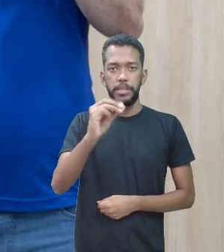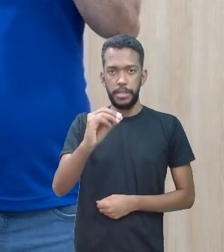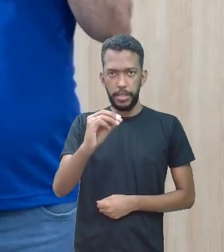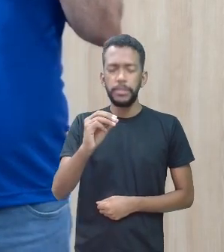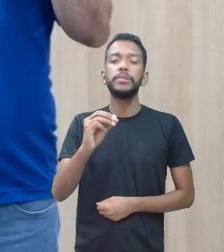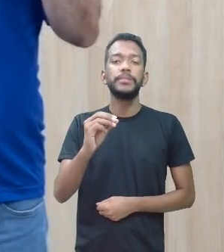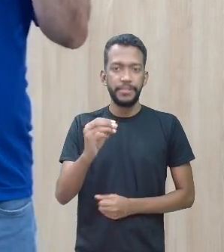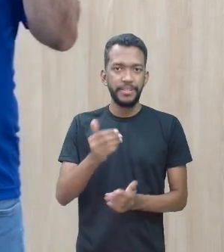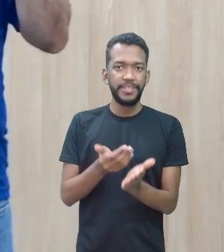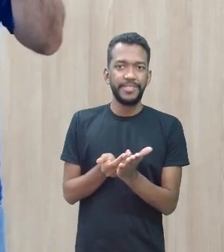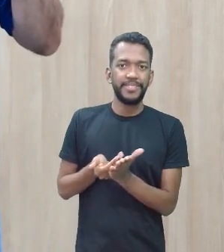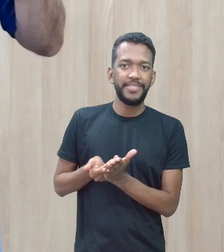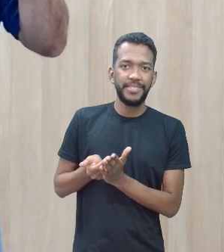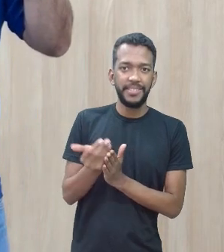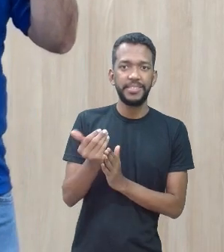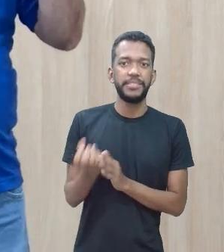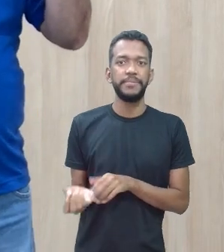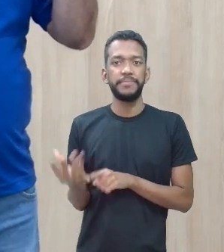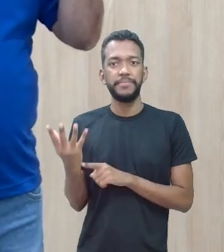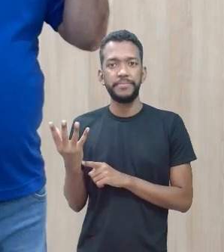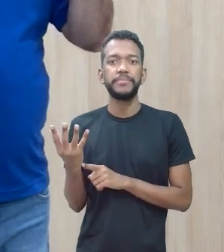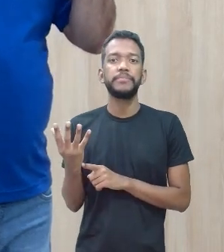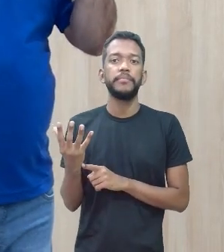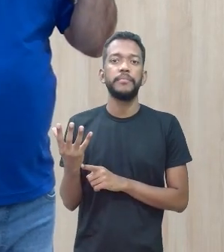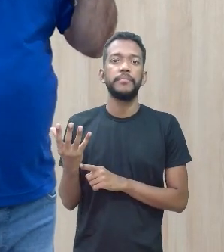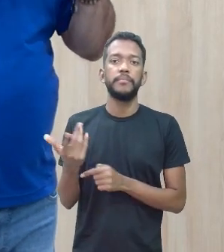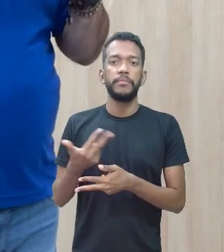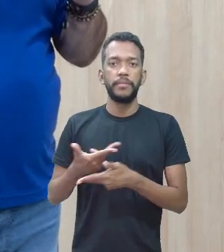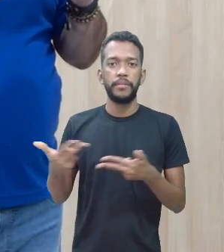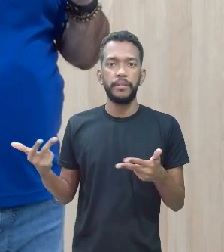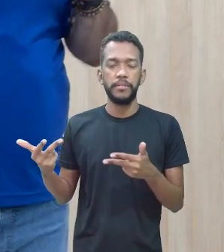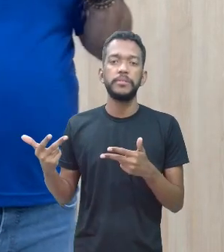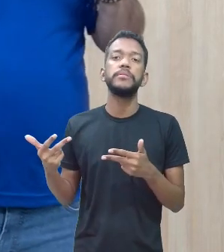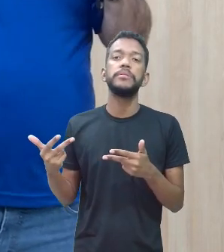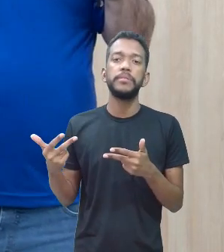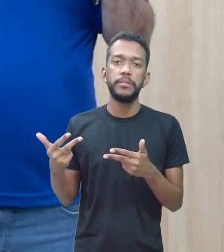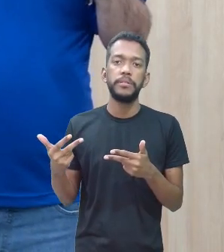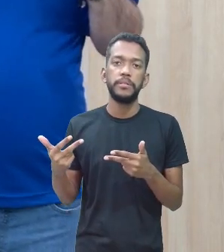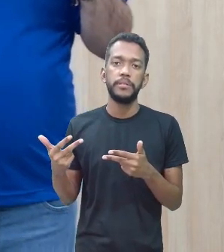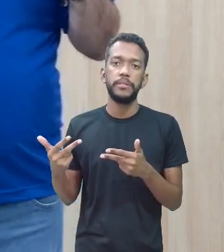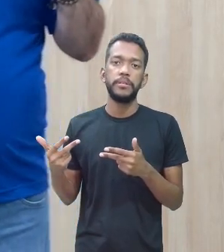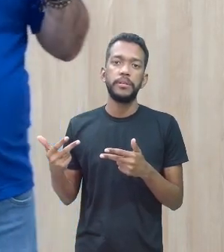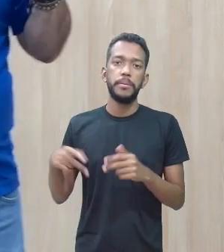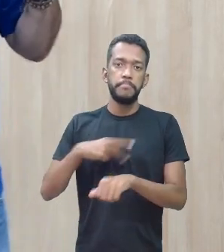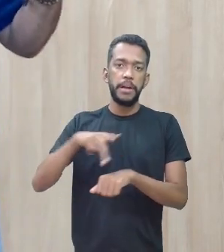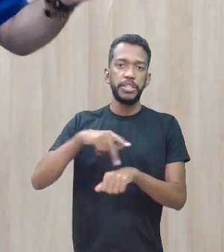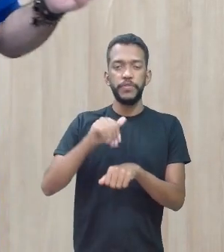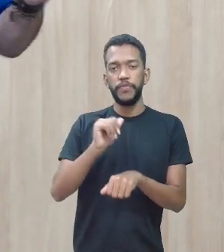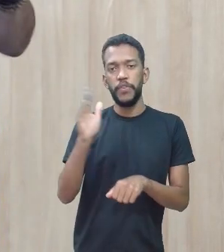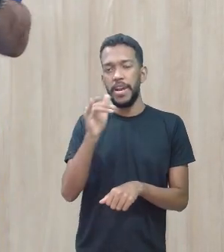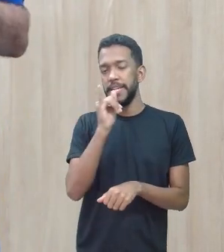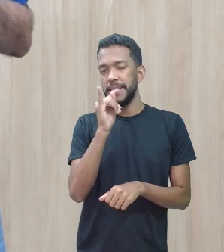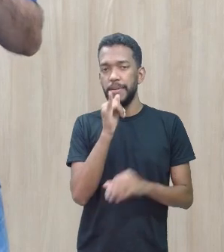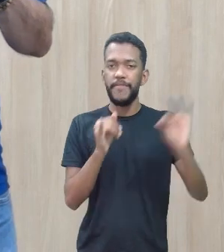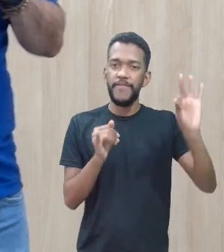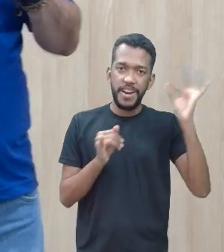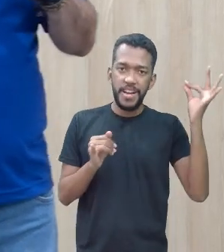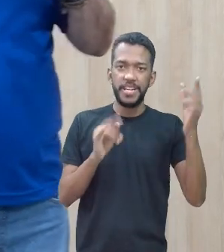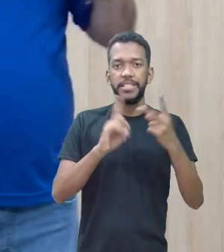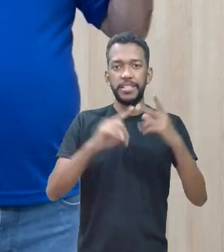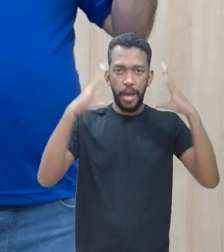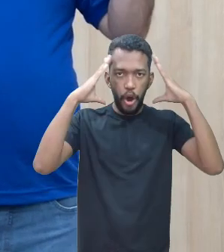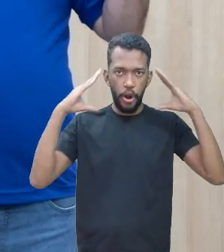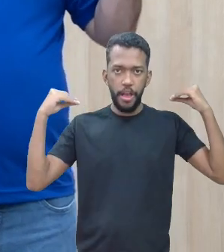quando começa a surgir a ameaça de invasão externa, né, outros países como a França, a Holanda, por